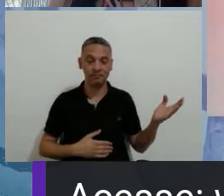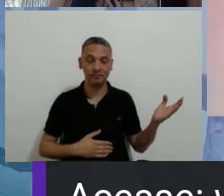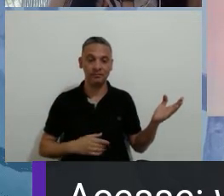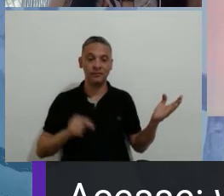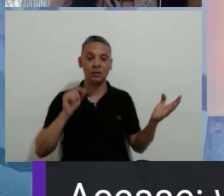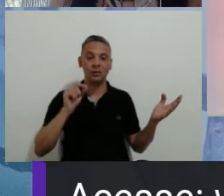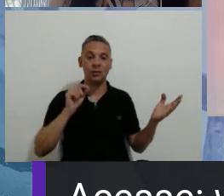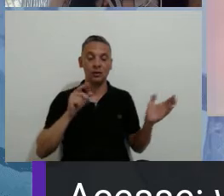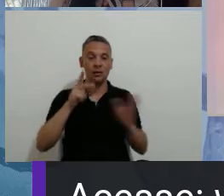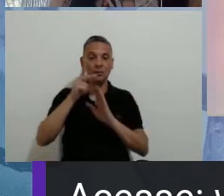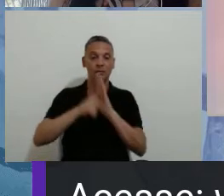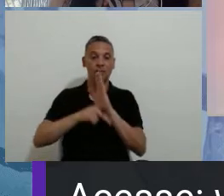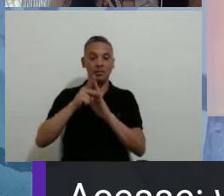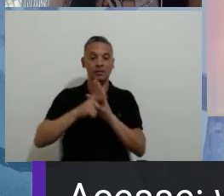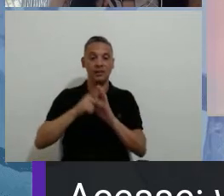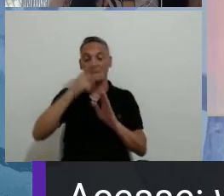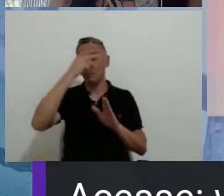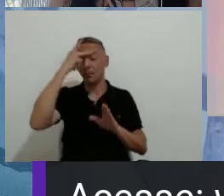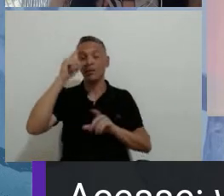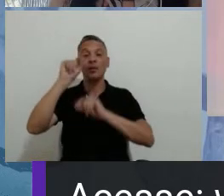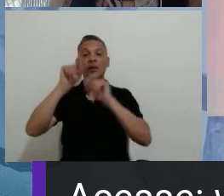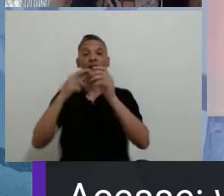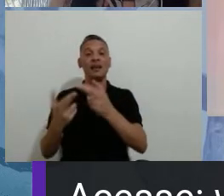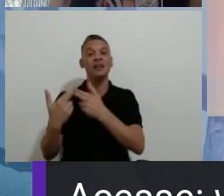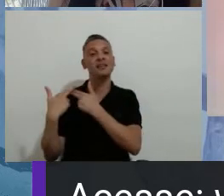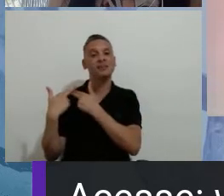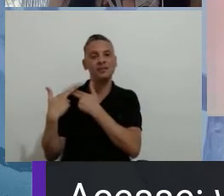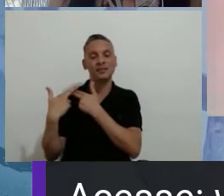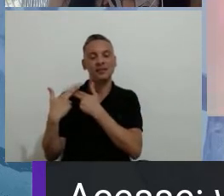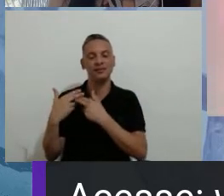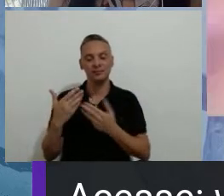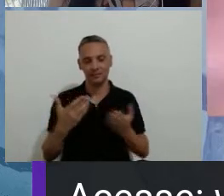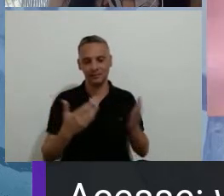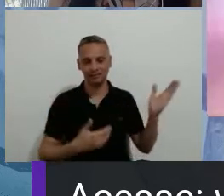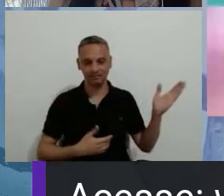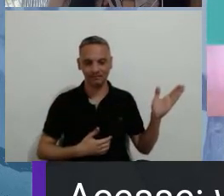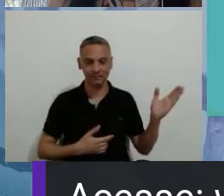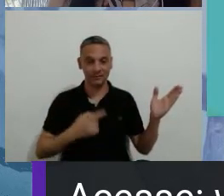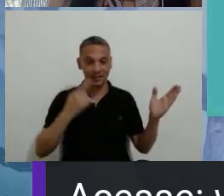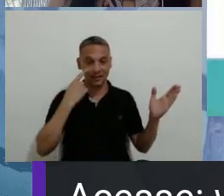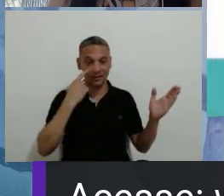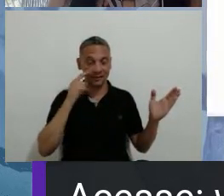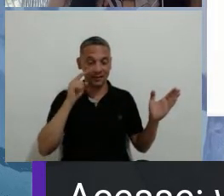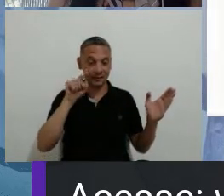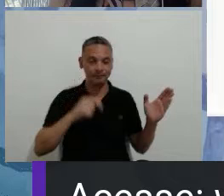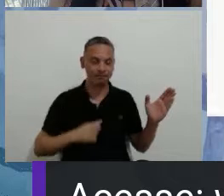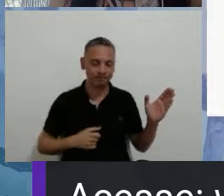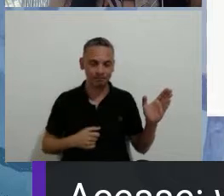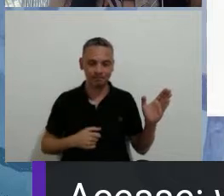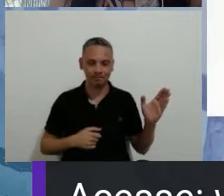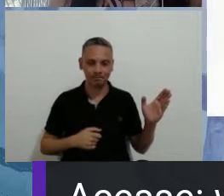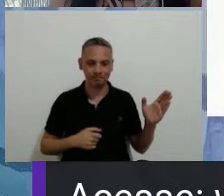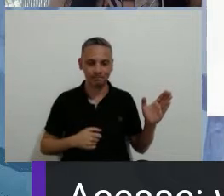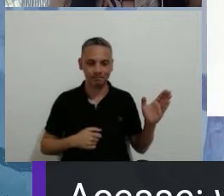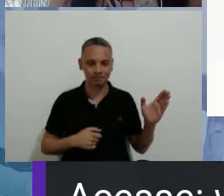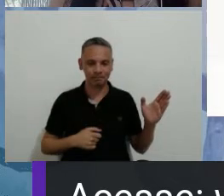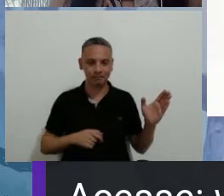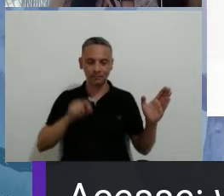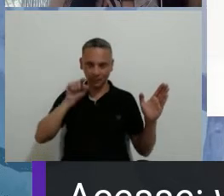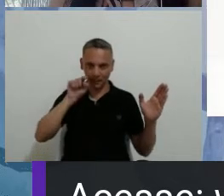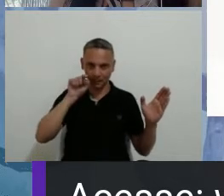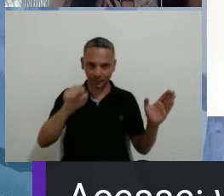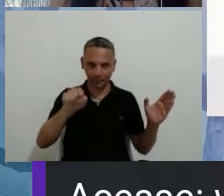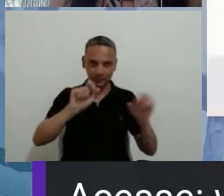desse projeto, né? E os nossos apoiadores. Então, vamos entrar aqui para explorar o eixo